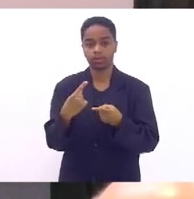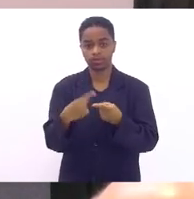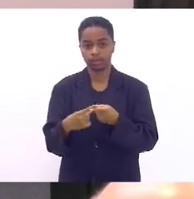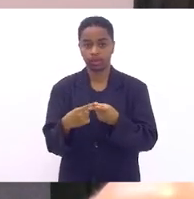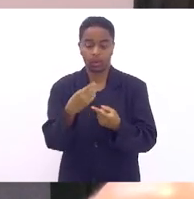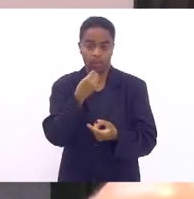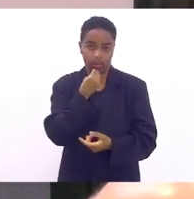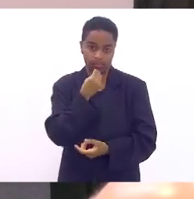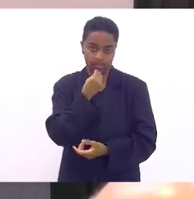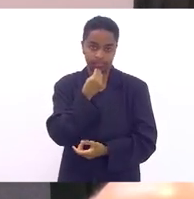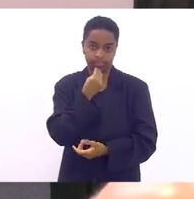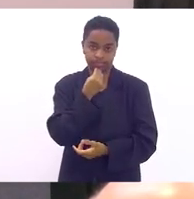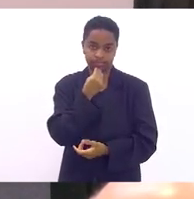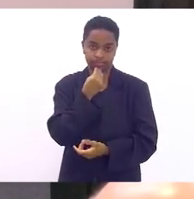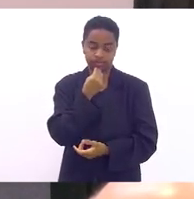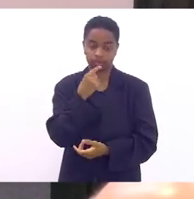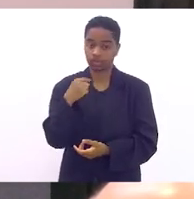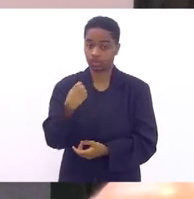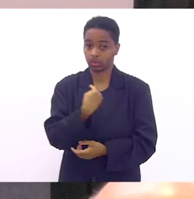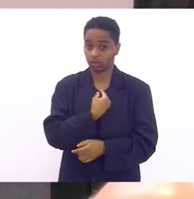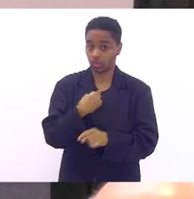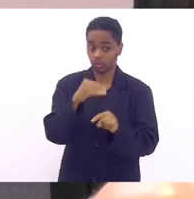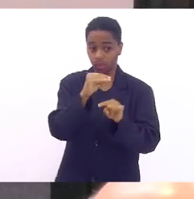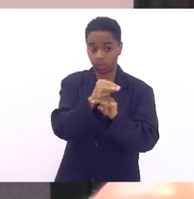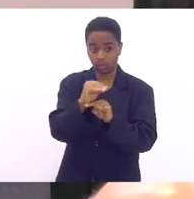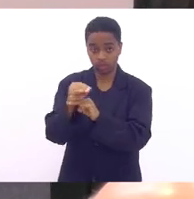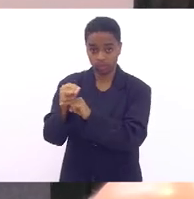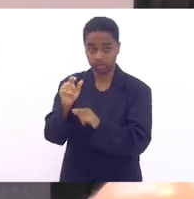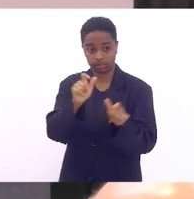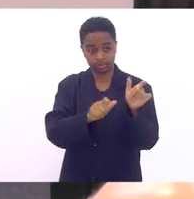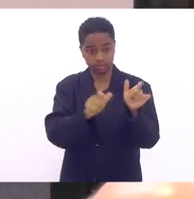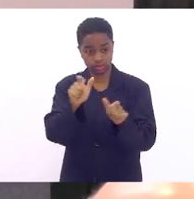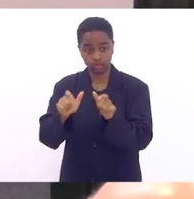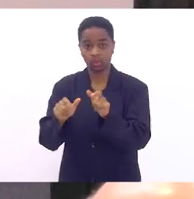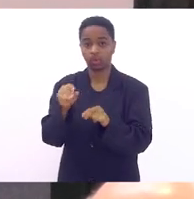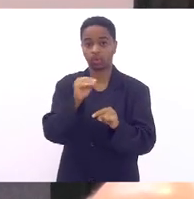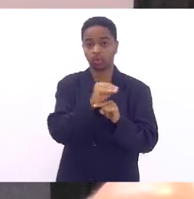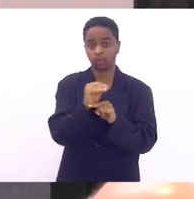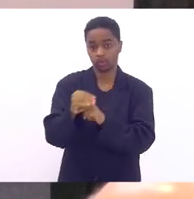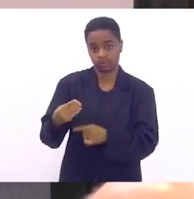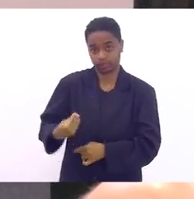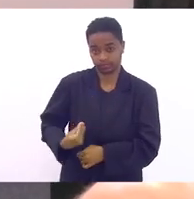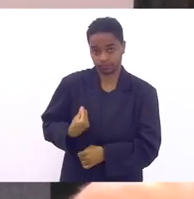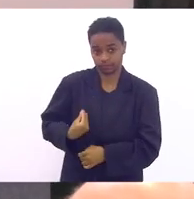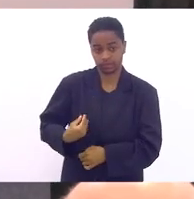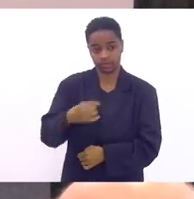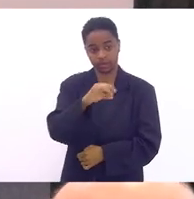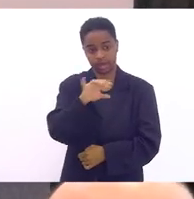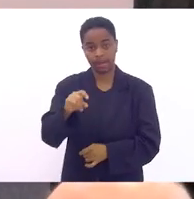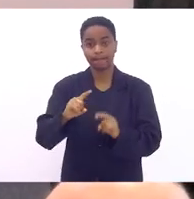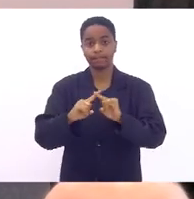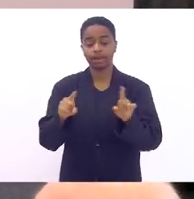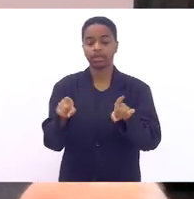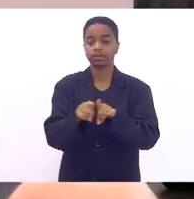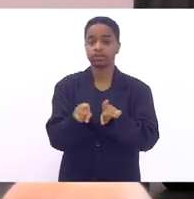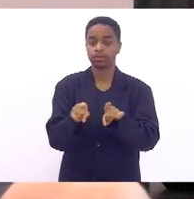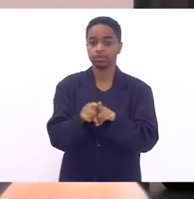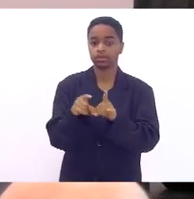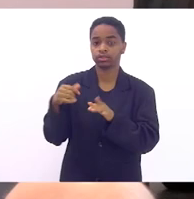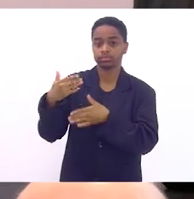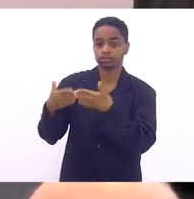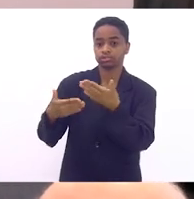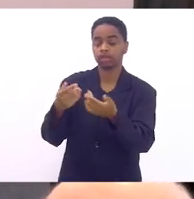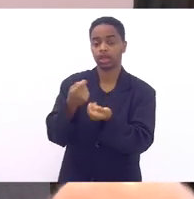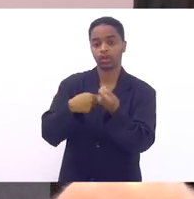obviamente que além de nós cuidarmos das pessoas de cuidarmos de vidas de vida é também um instrumento de desenvolvimento